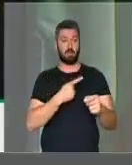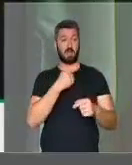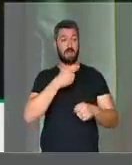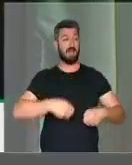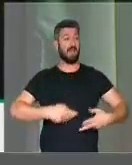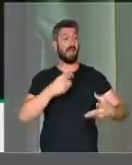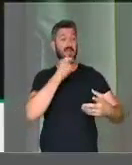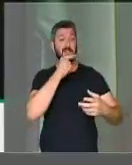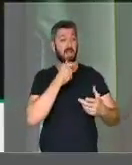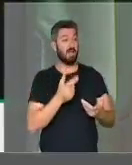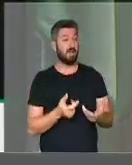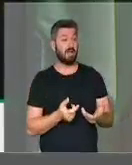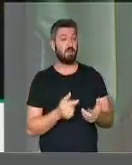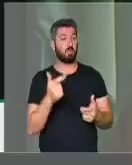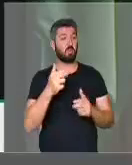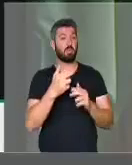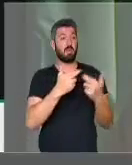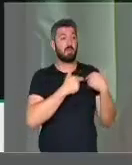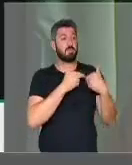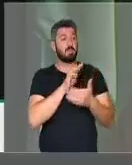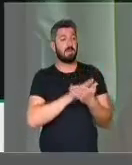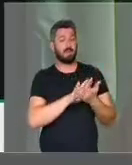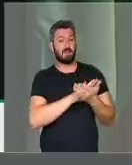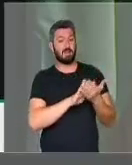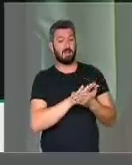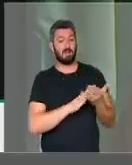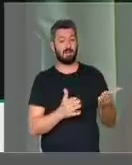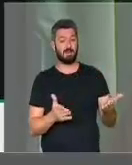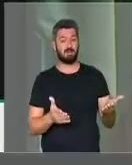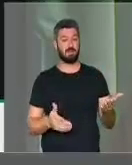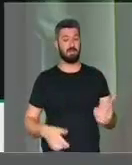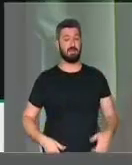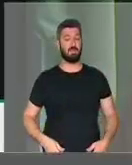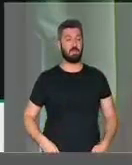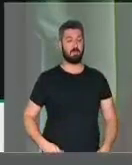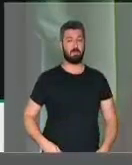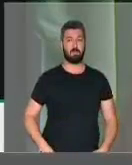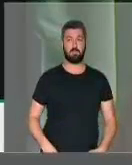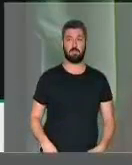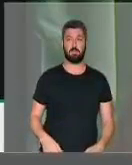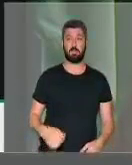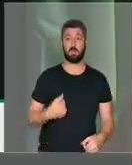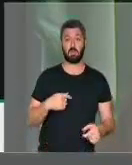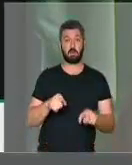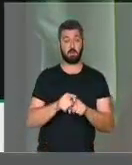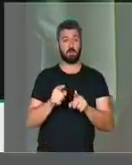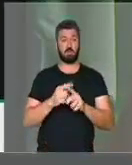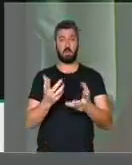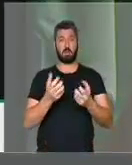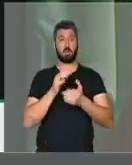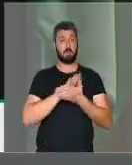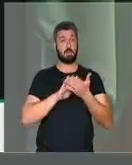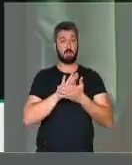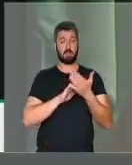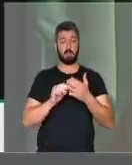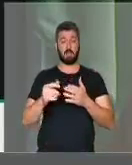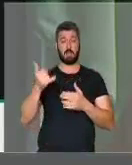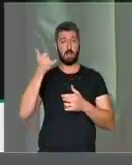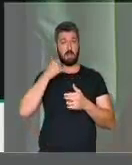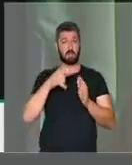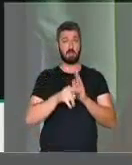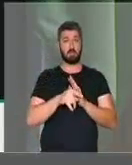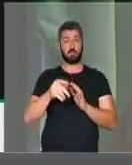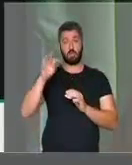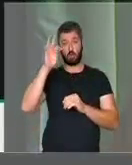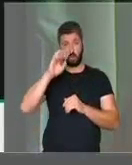gasta água sem nenhuma responsabilidade. Jamais, eu inclusive recebi algumas ligações de